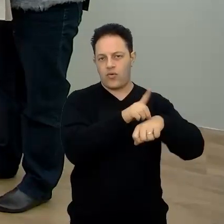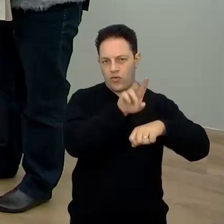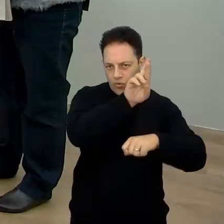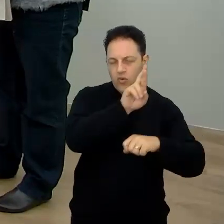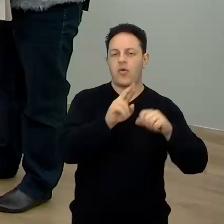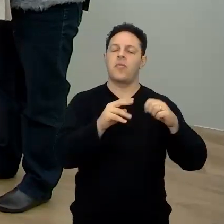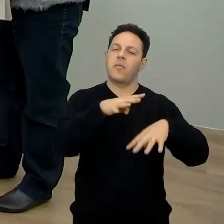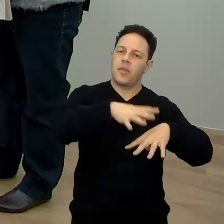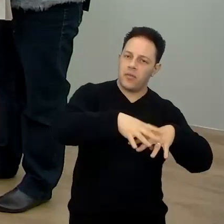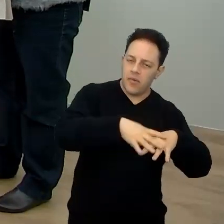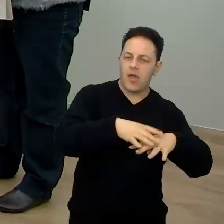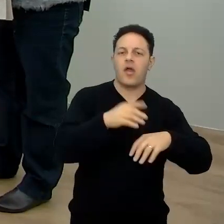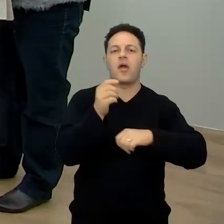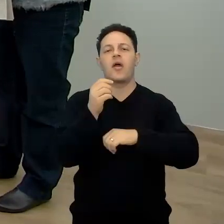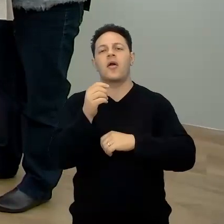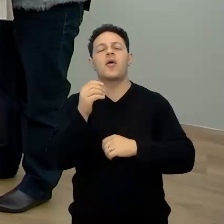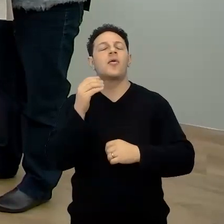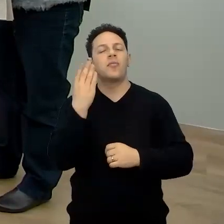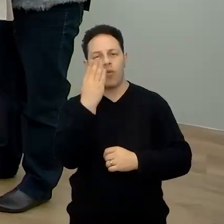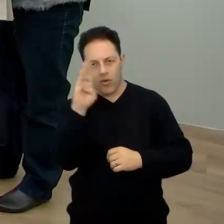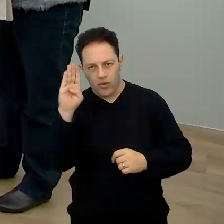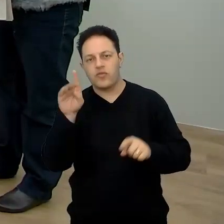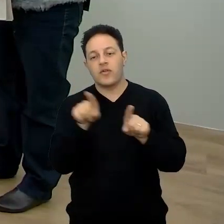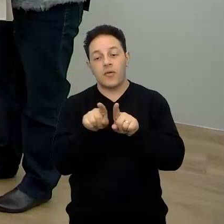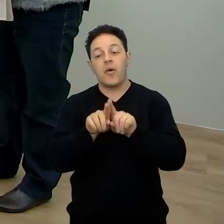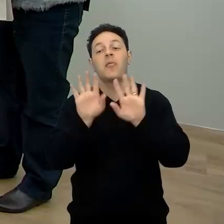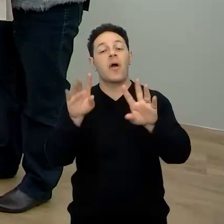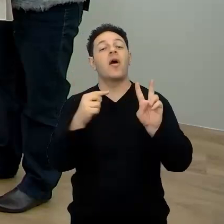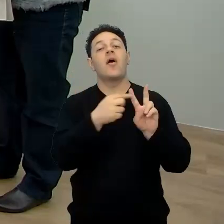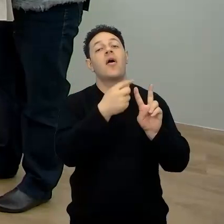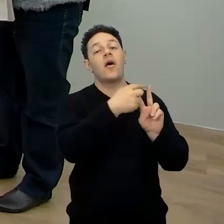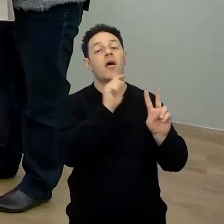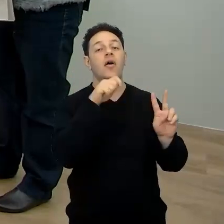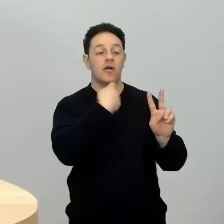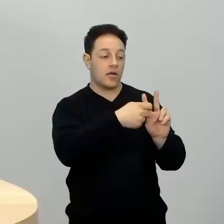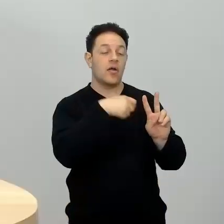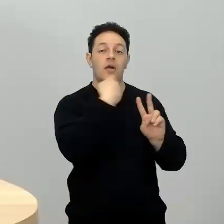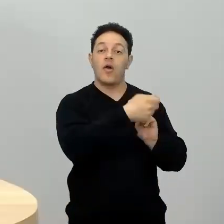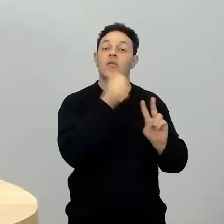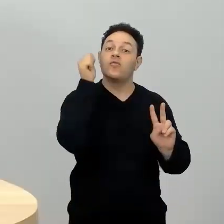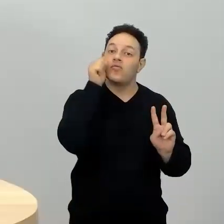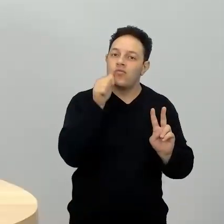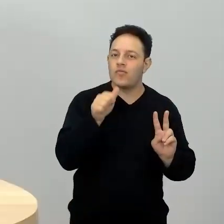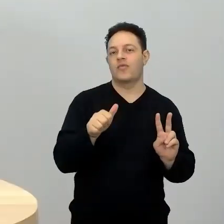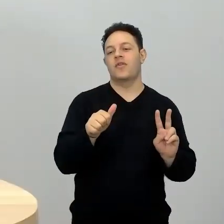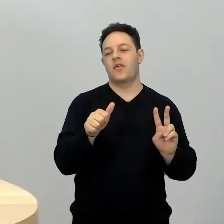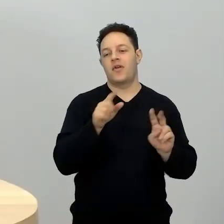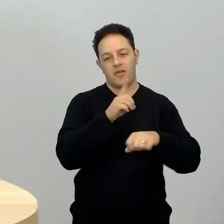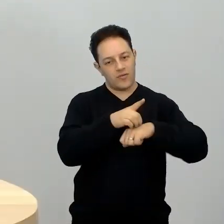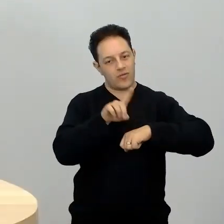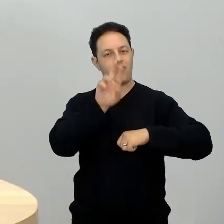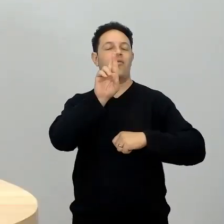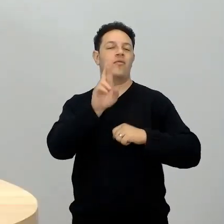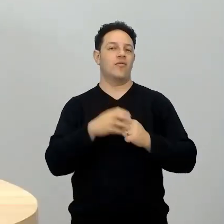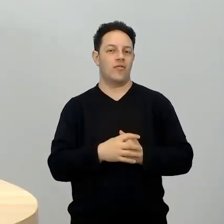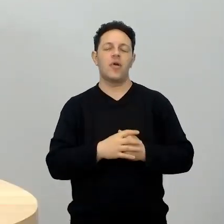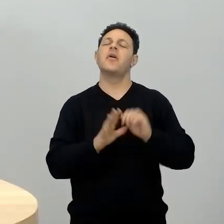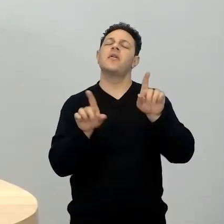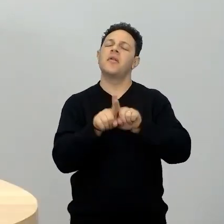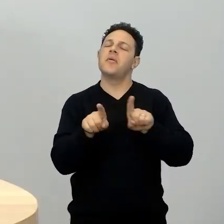matemática e biologia, mas também pelo fato de serem mulheres. Doutoras nessas áreas, né? E é